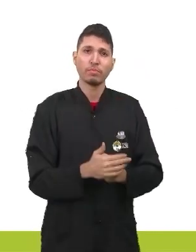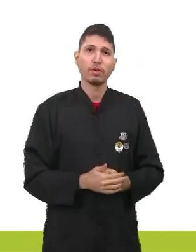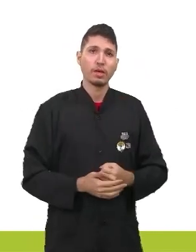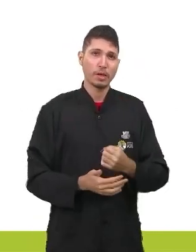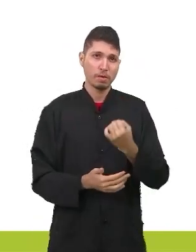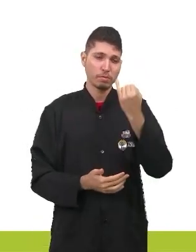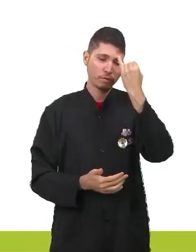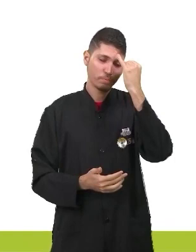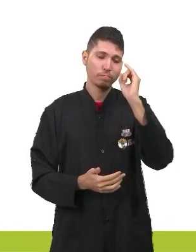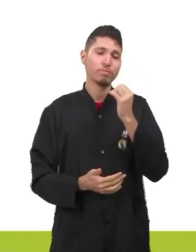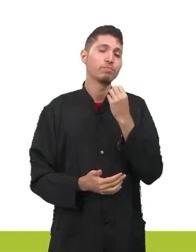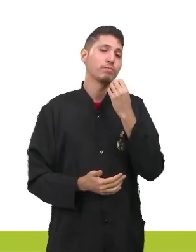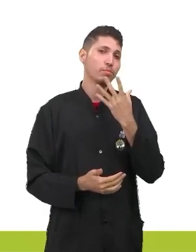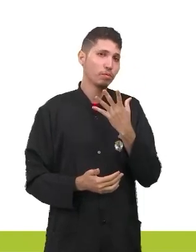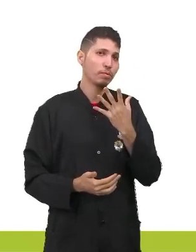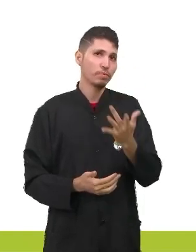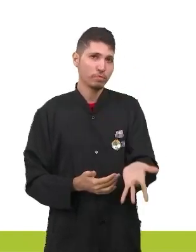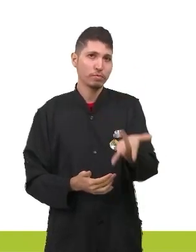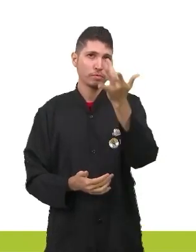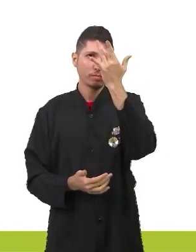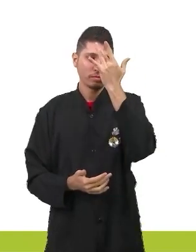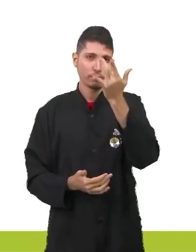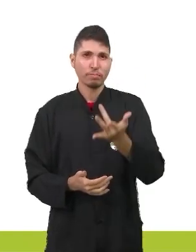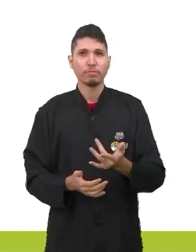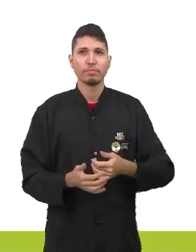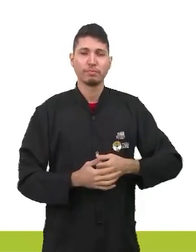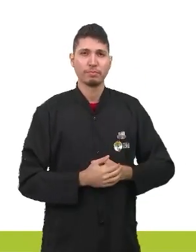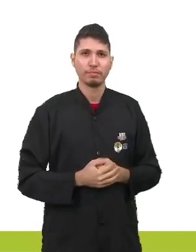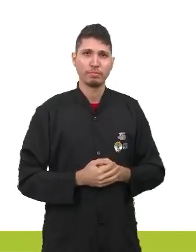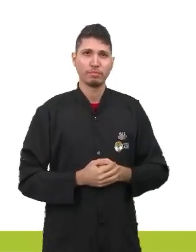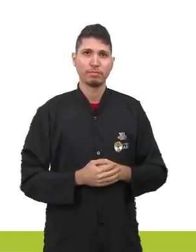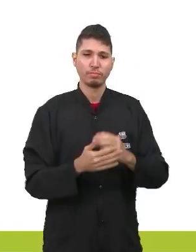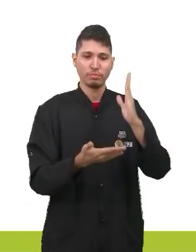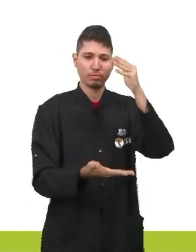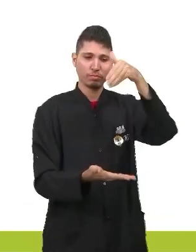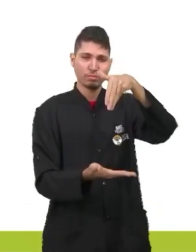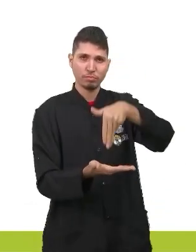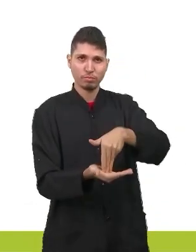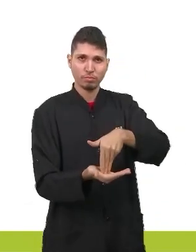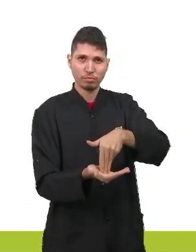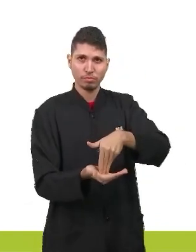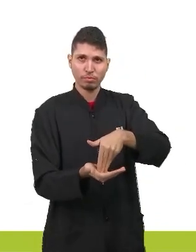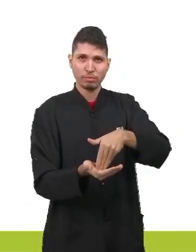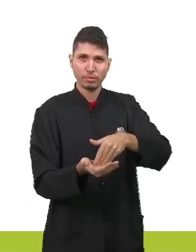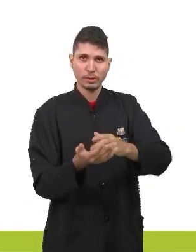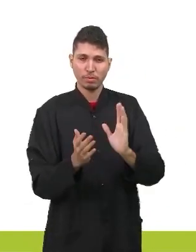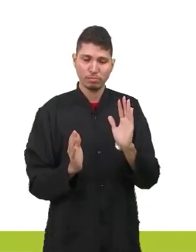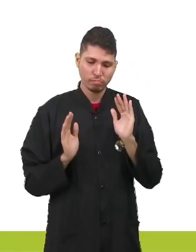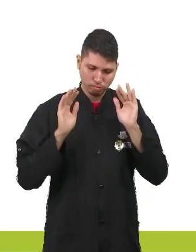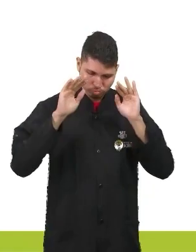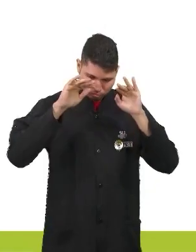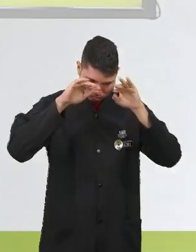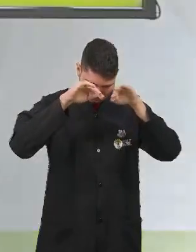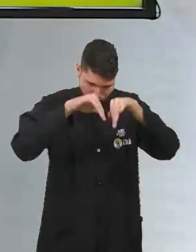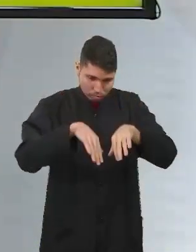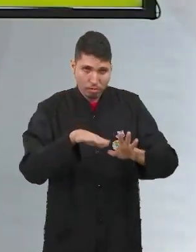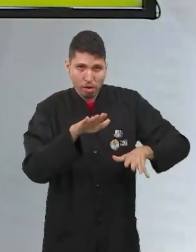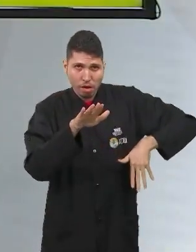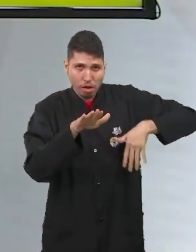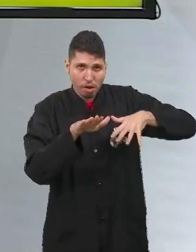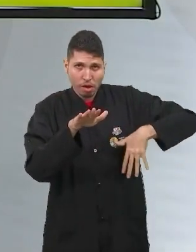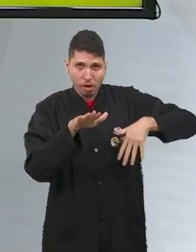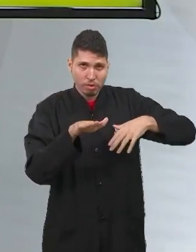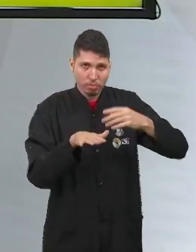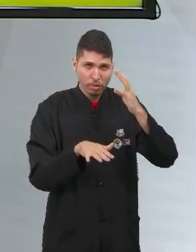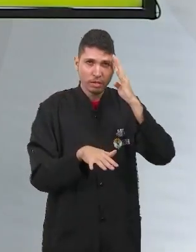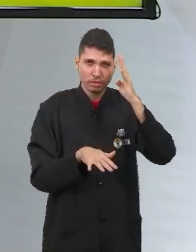você decorar aí. Se você pensar direitinho, um exemplo de ponto de mínimo é uma pessoa mergulhando em uma piscina, né? Imagina uma pessoa